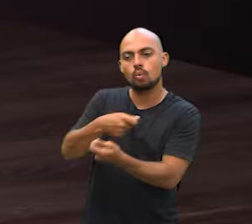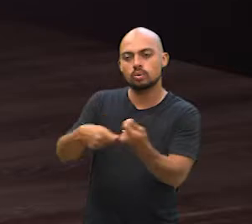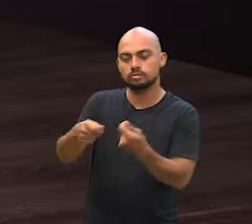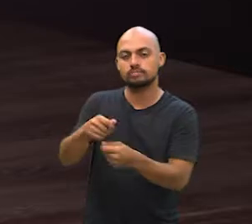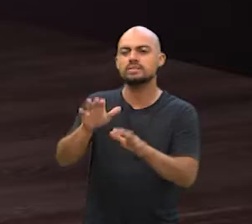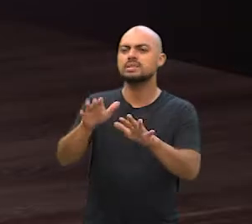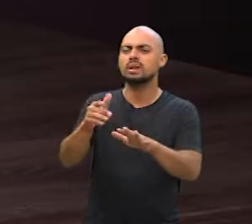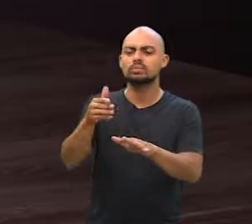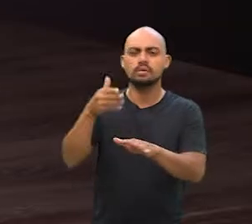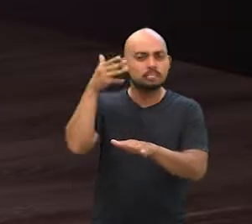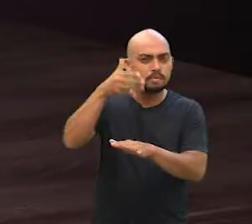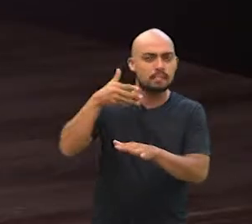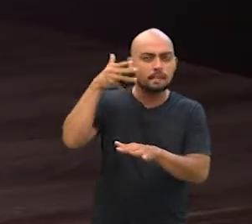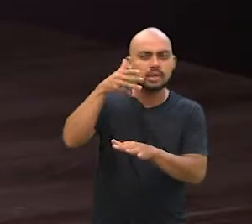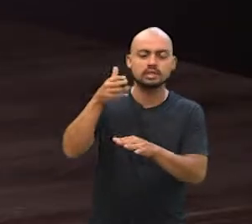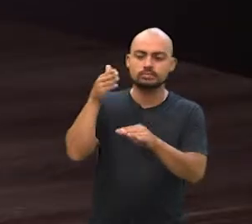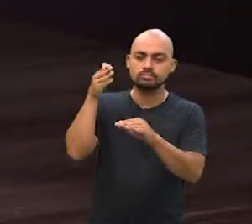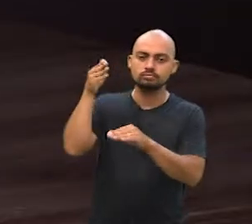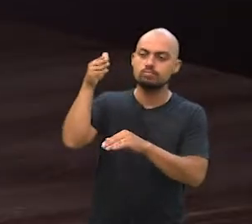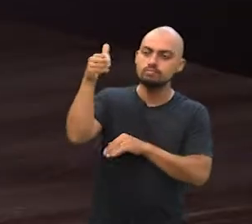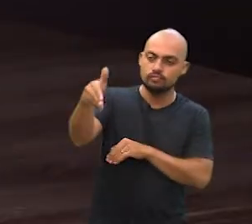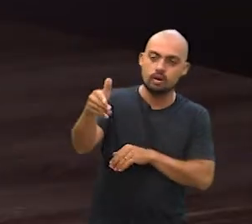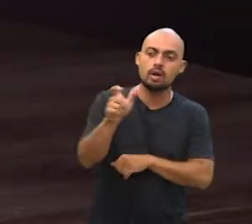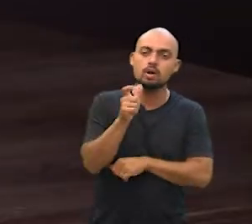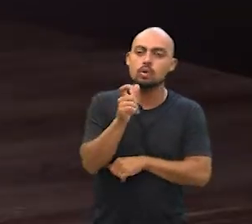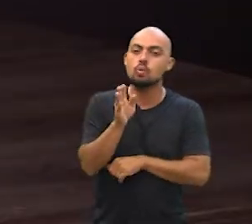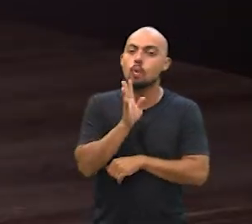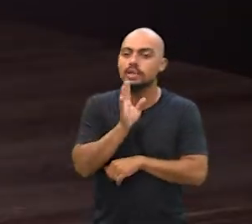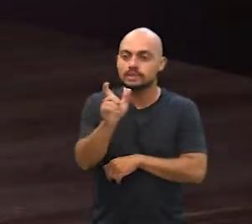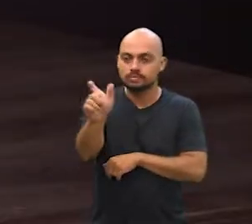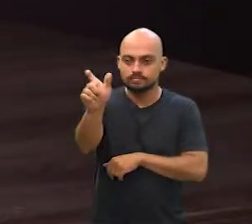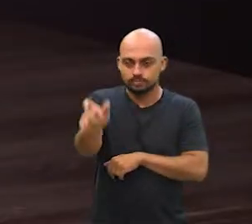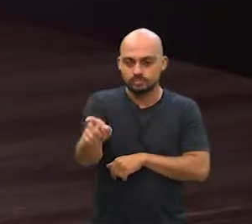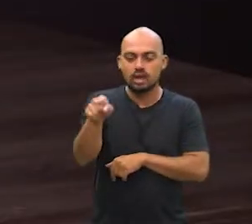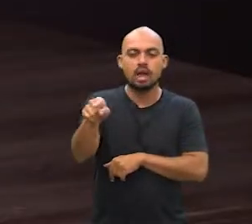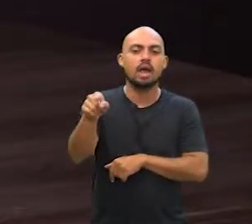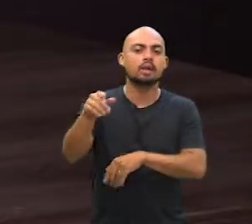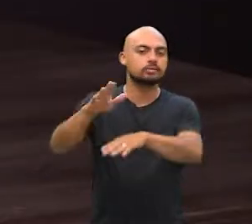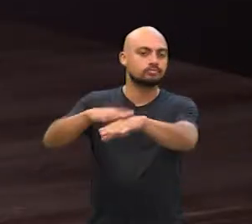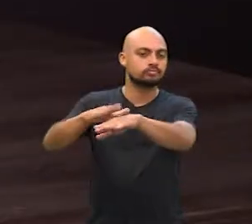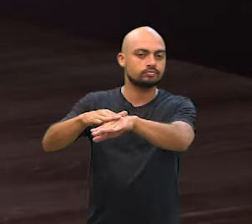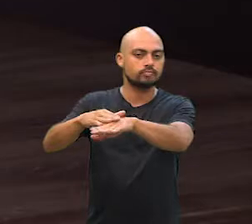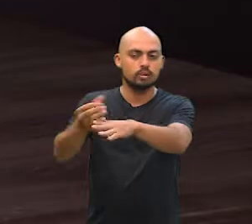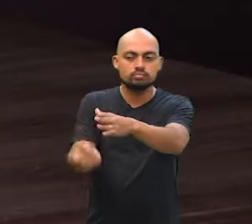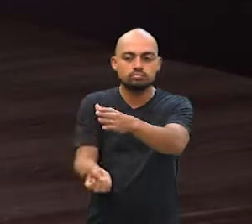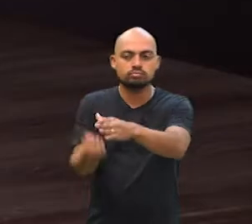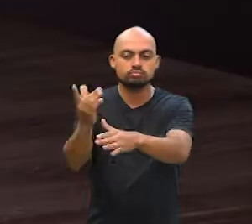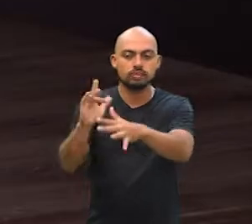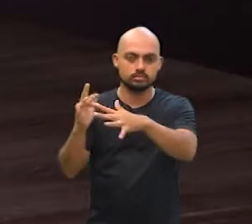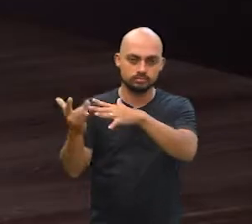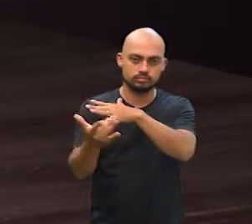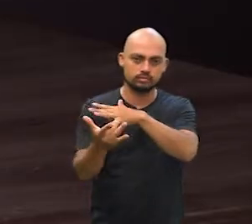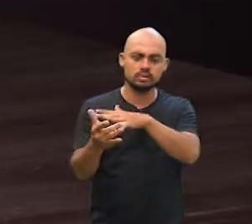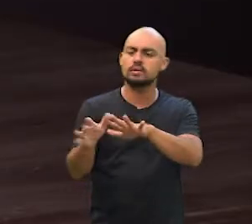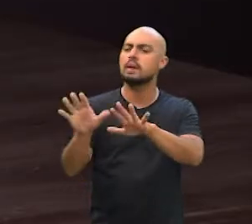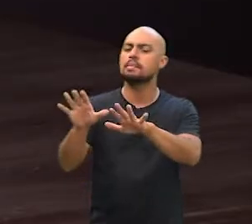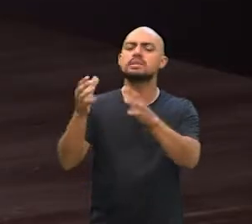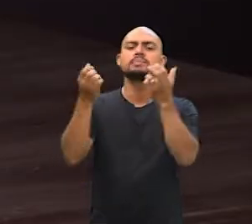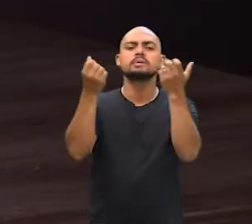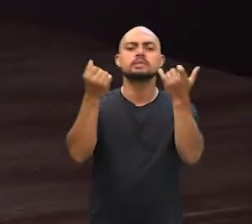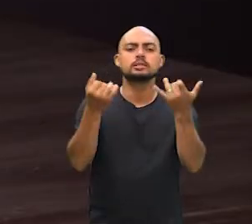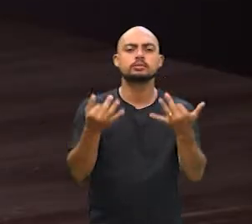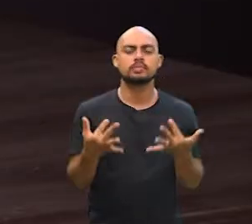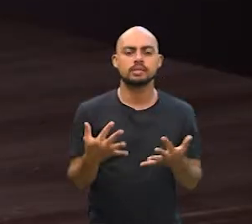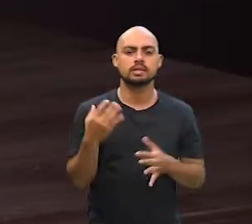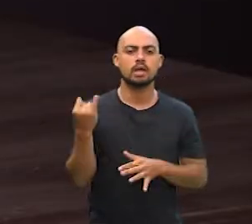acabou de mencionar que conheceu esse parceiro que desenvolveu a plataforma. Eu queria que você falasse um pouquinho